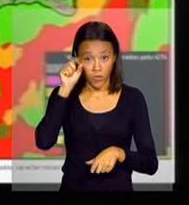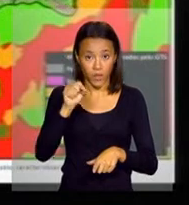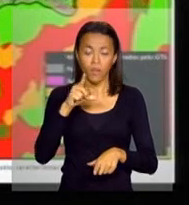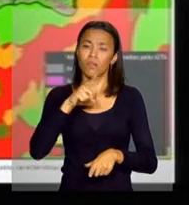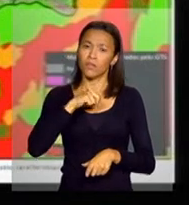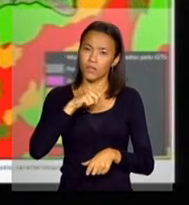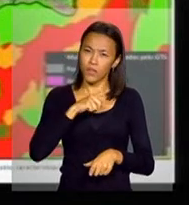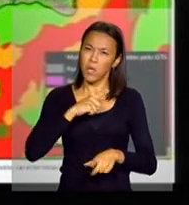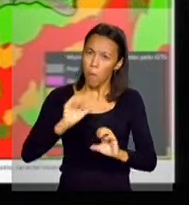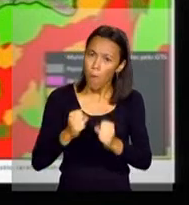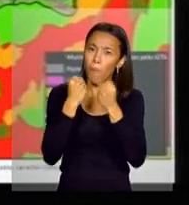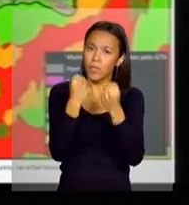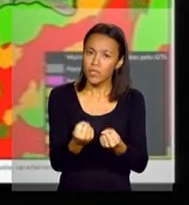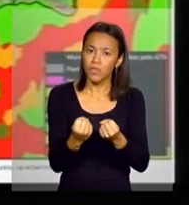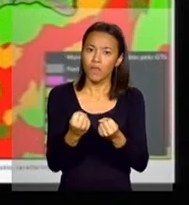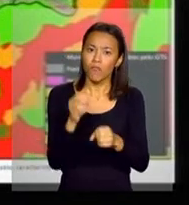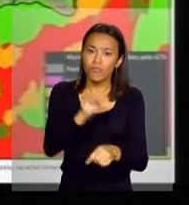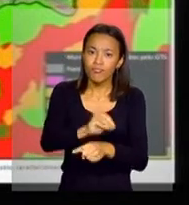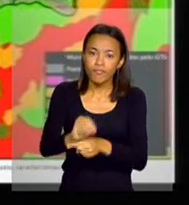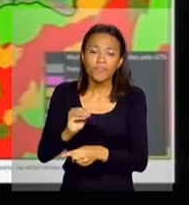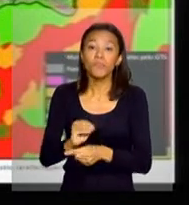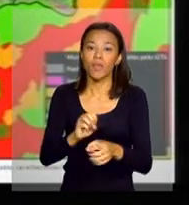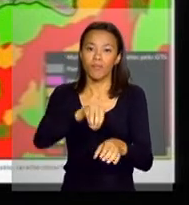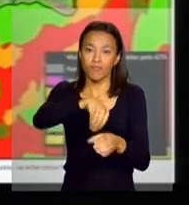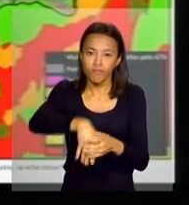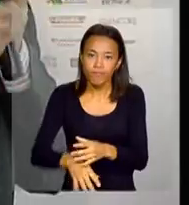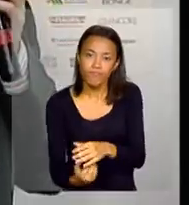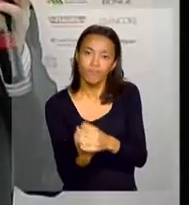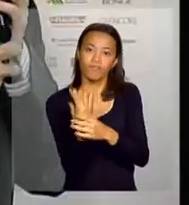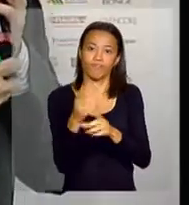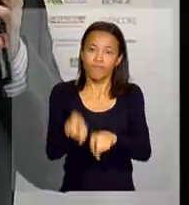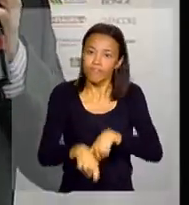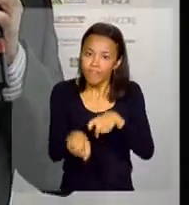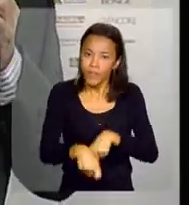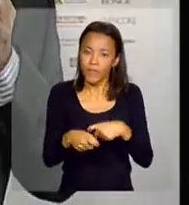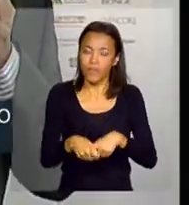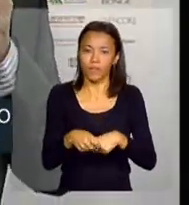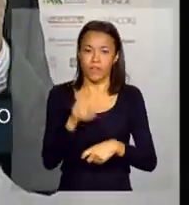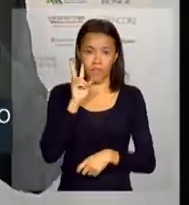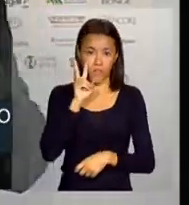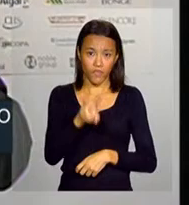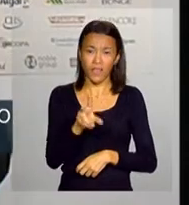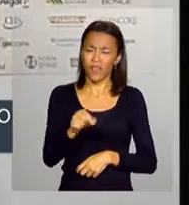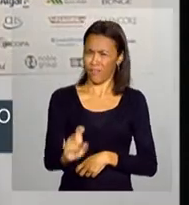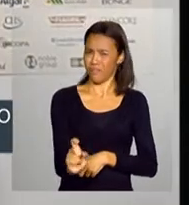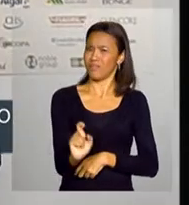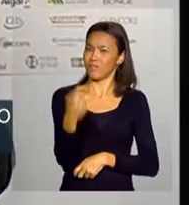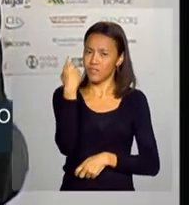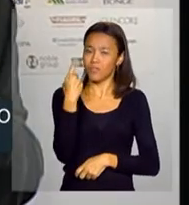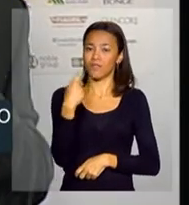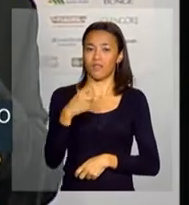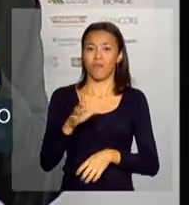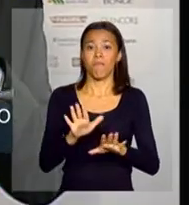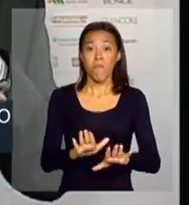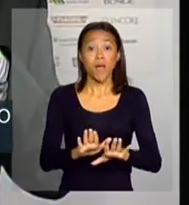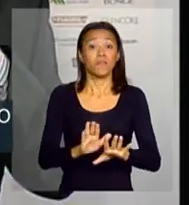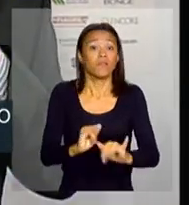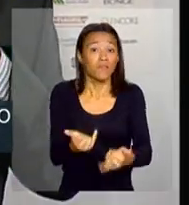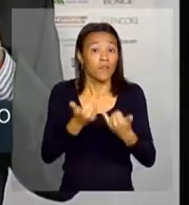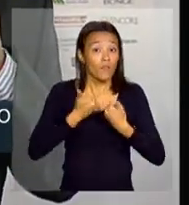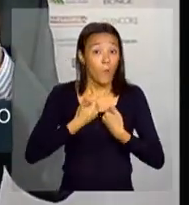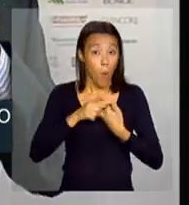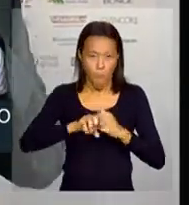tem algum potencial agrícola. Esse dado é discutível, porque os dados do Radam Brasil são antigos, mas nos dá uma indicação